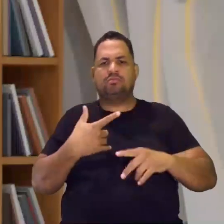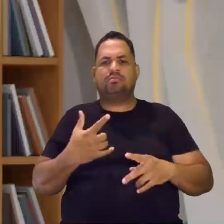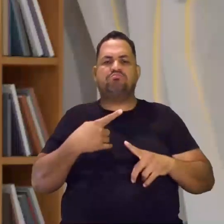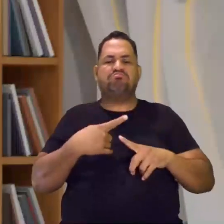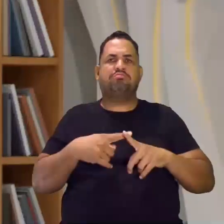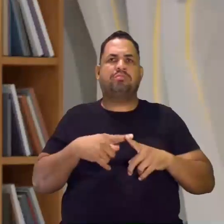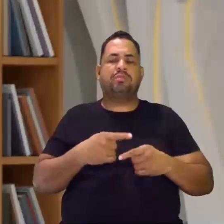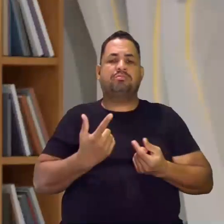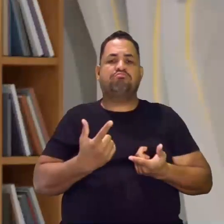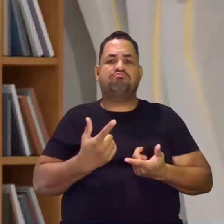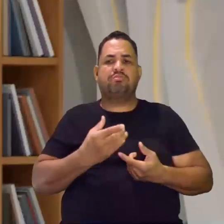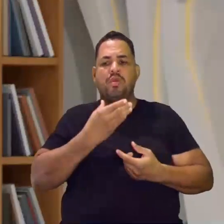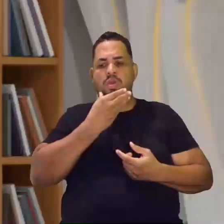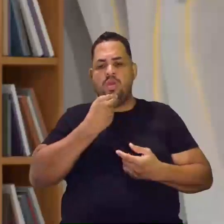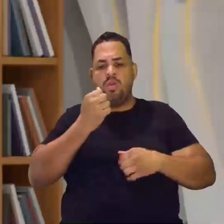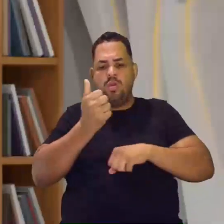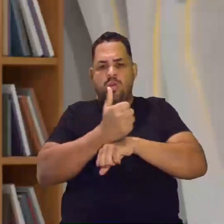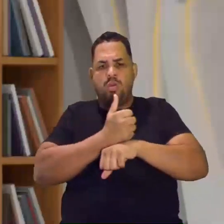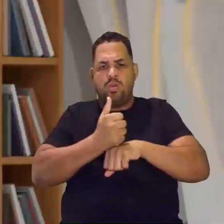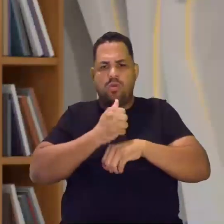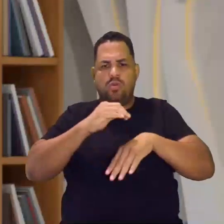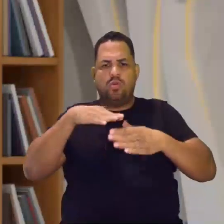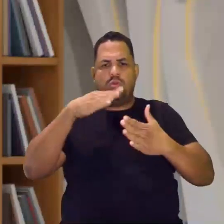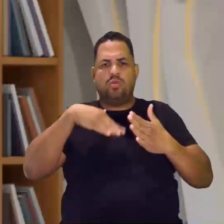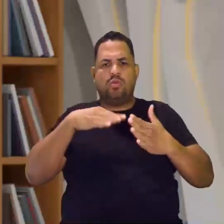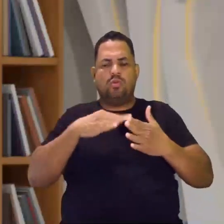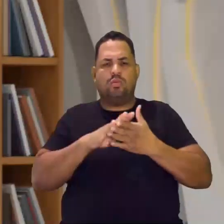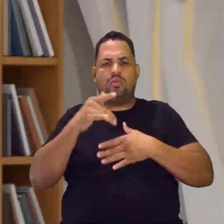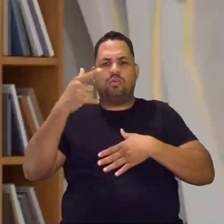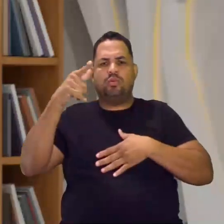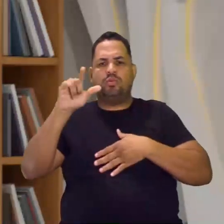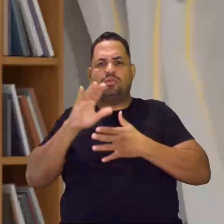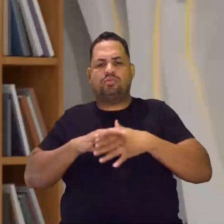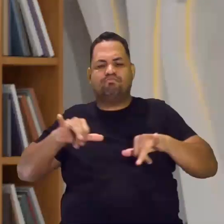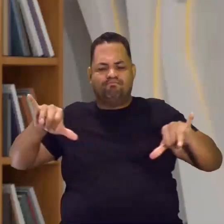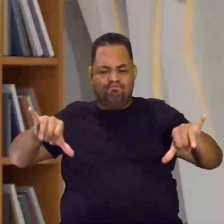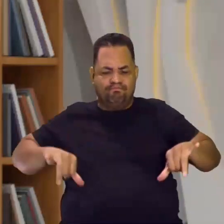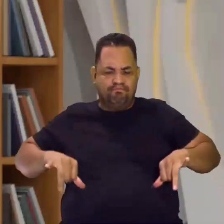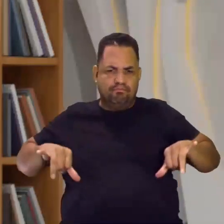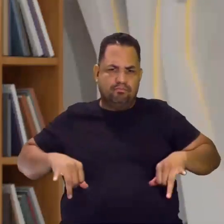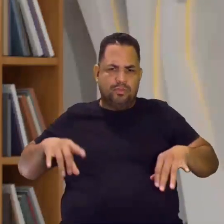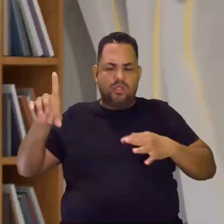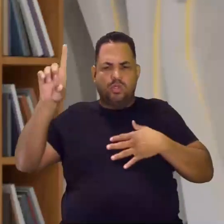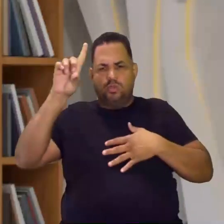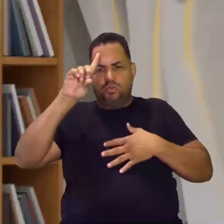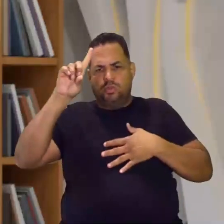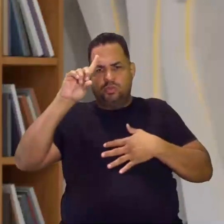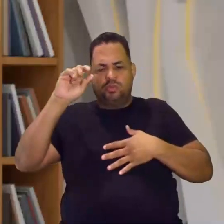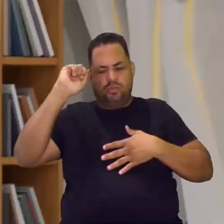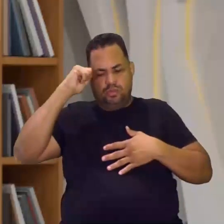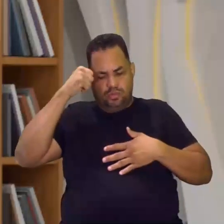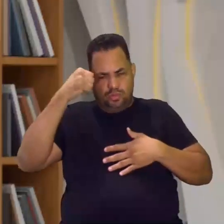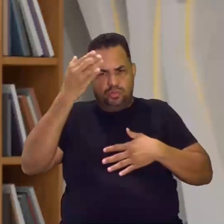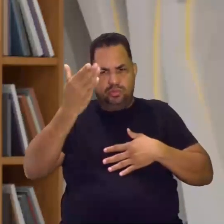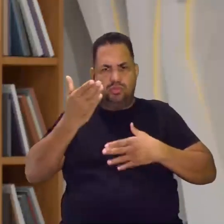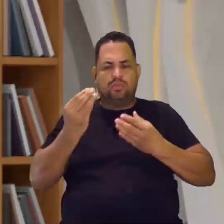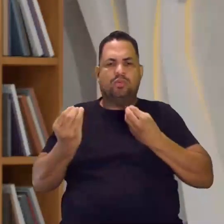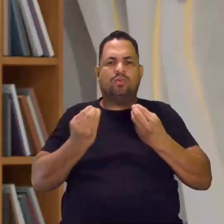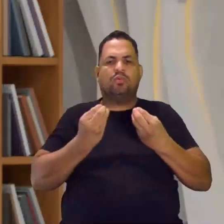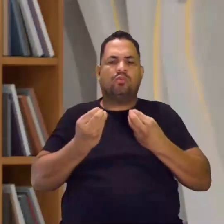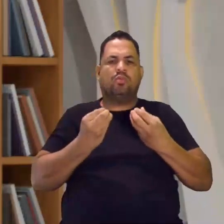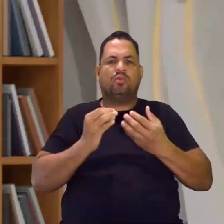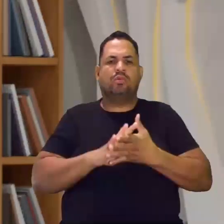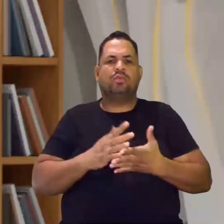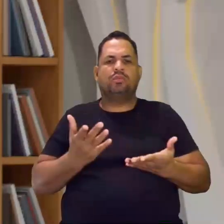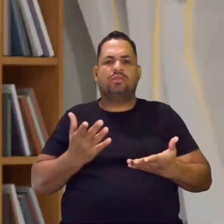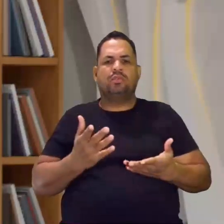dos poucos que conseguiu pintar ali o sofrimento, o cotidiano dos negros, como que eles